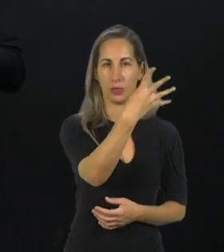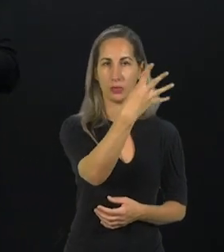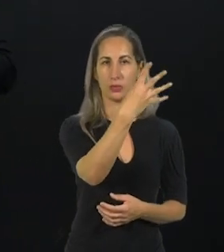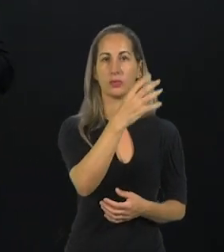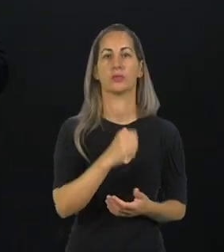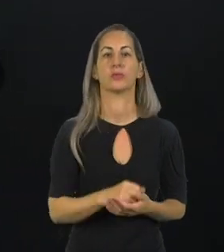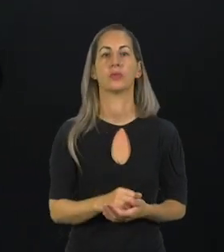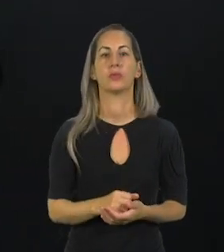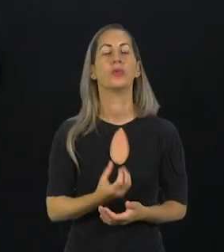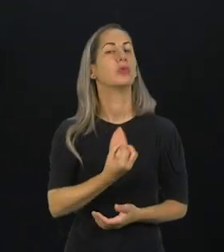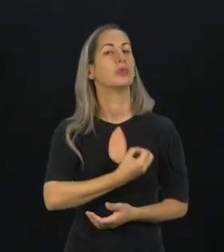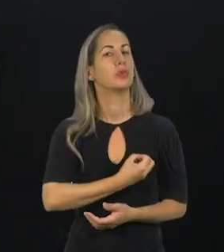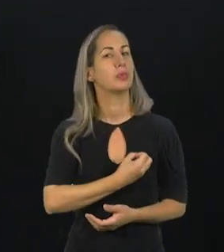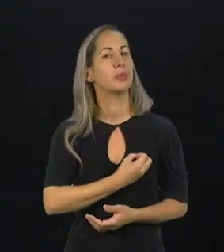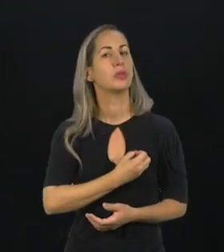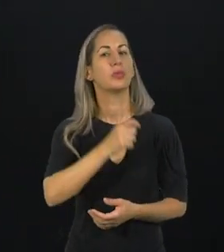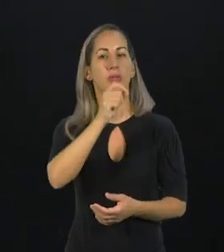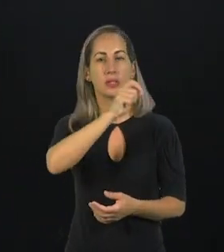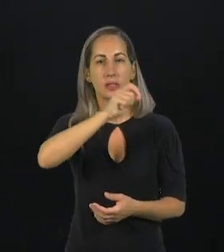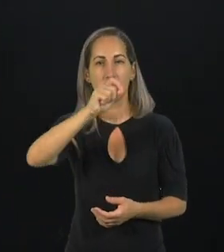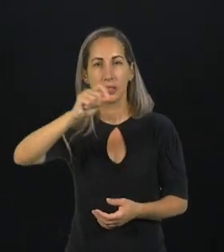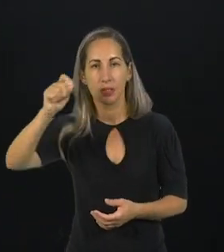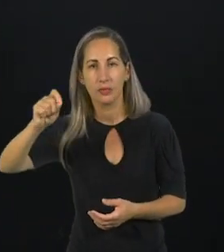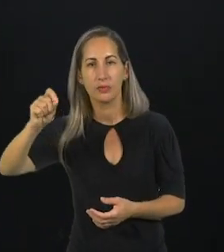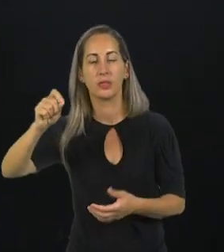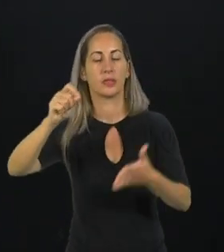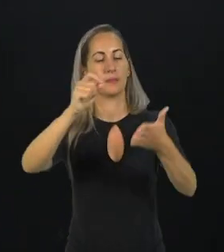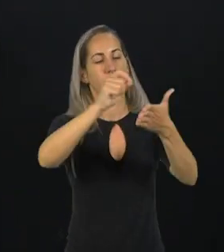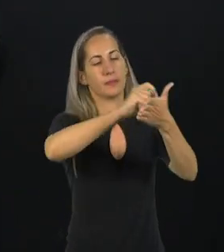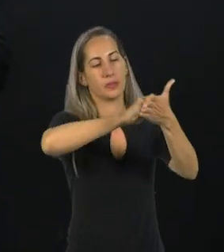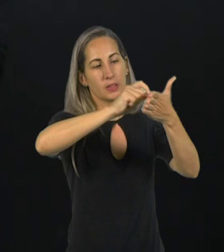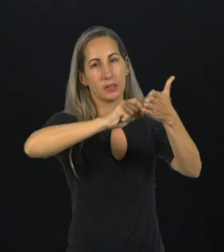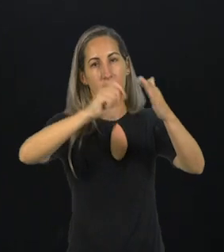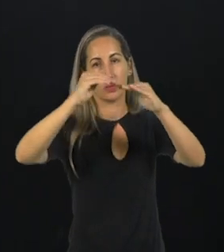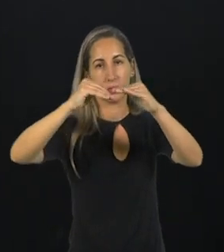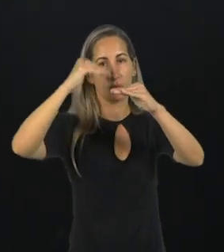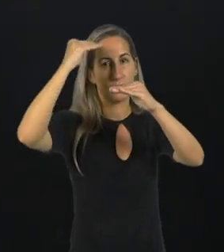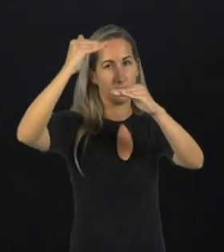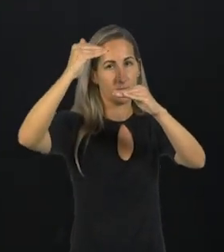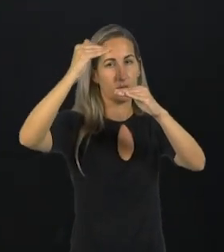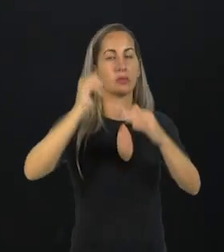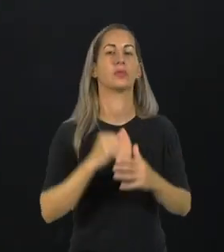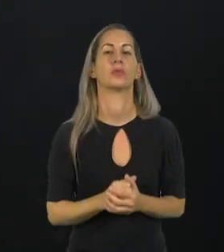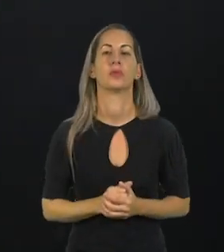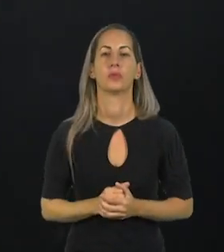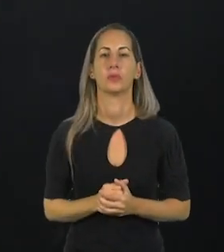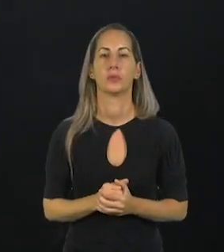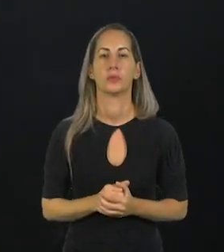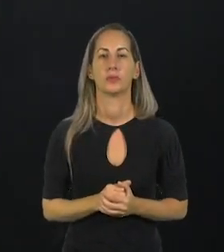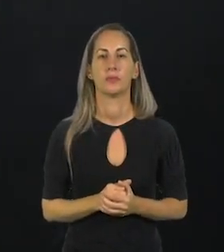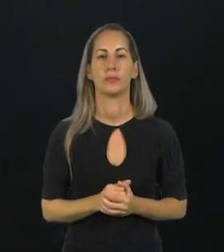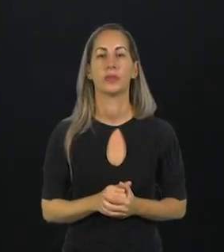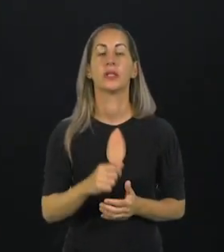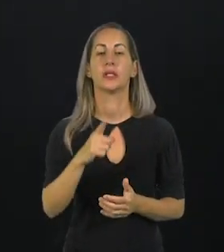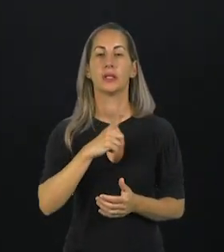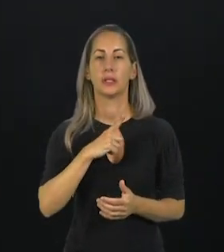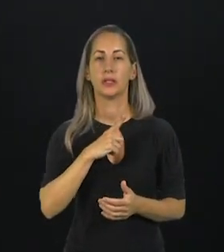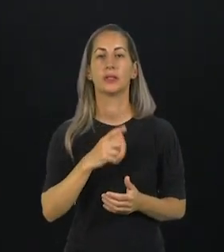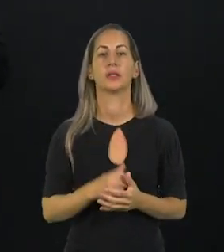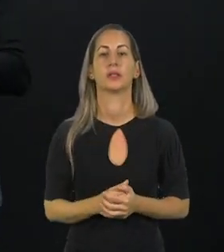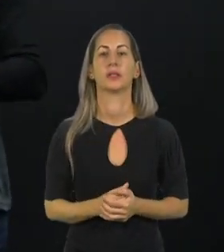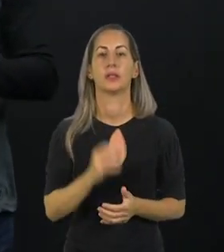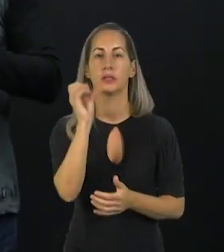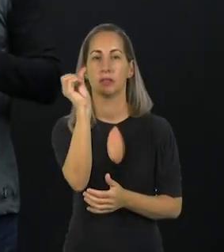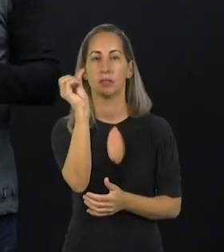6.384 é o valor que você vai escrever no teu numerador. E aí, pessoal, pelo fato de nós termos